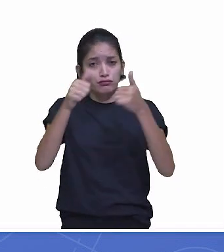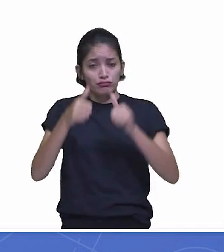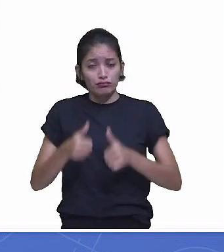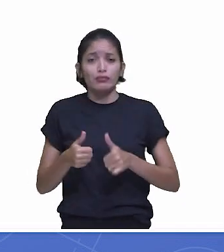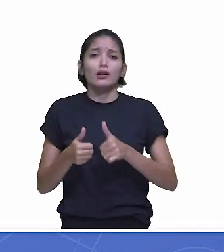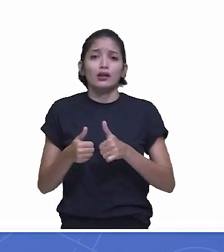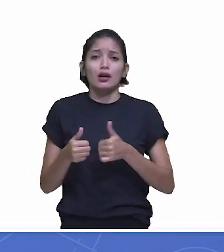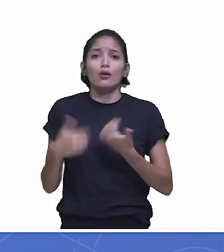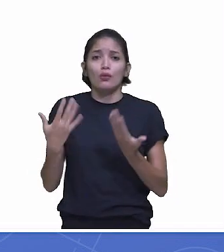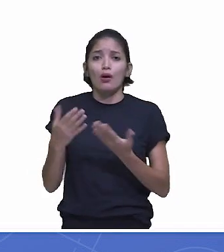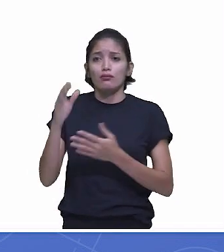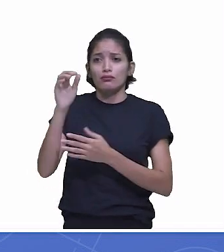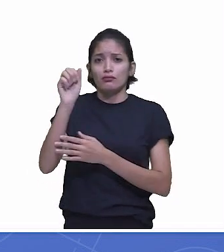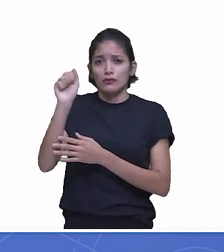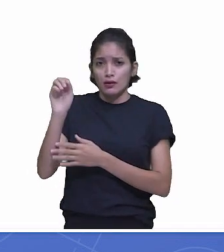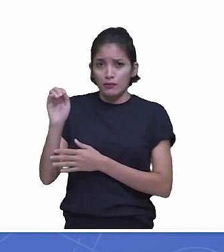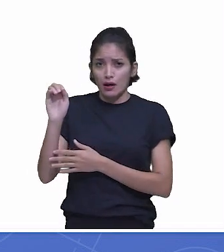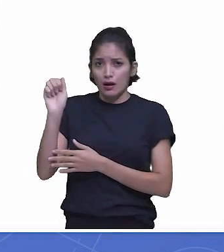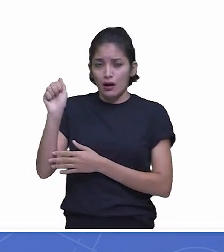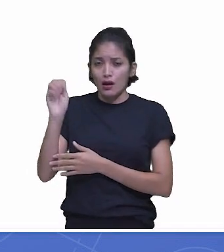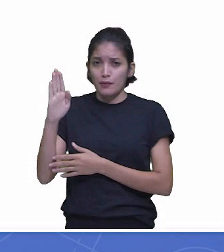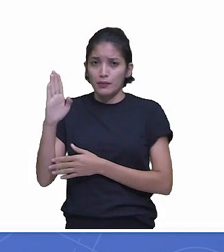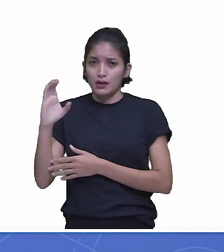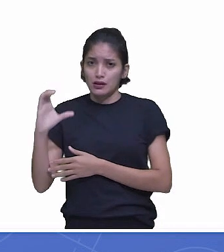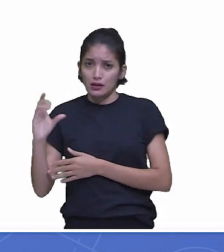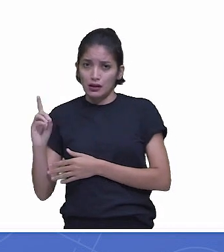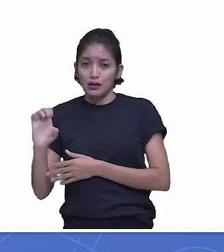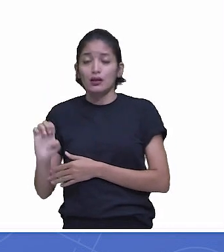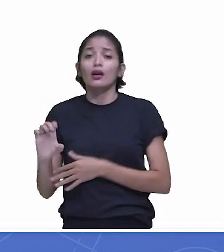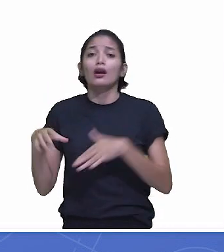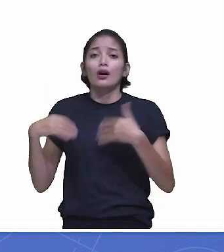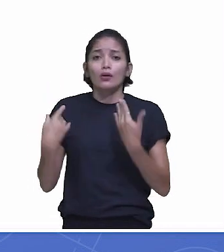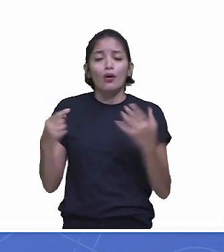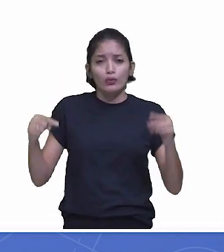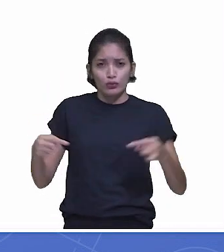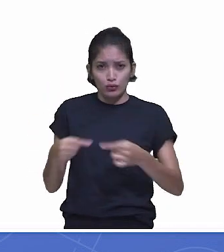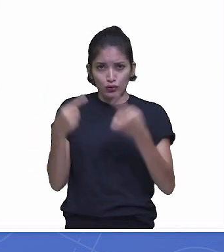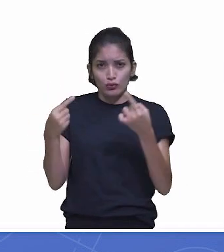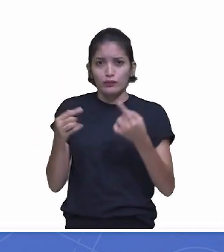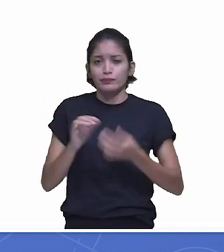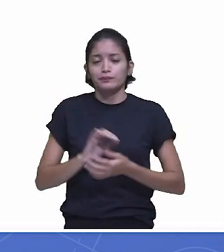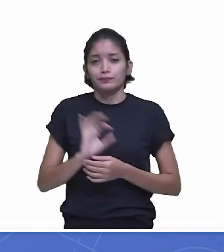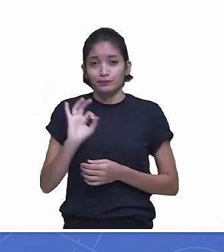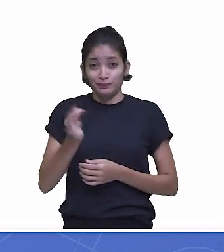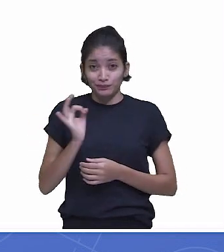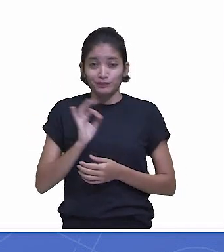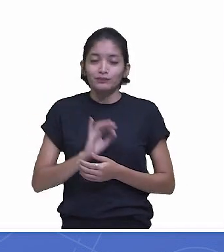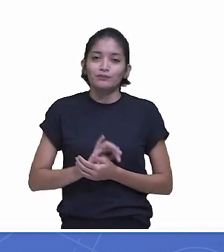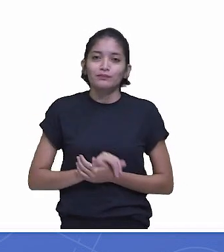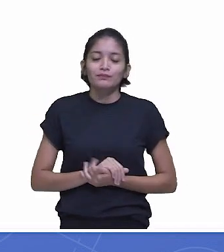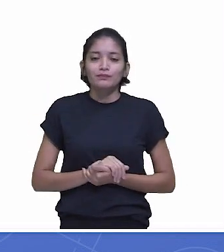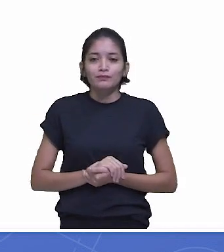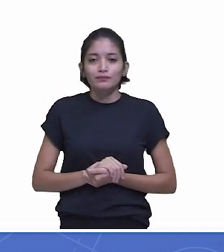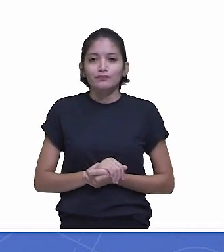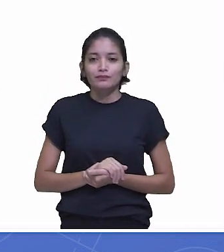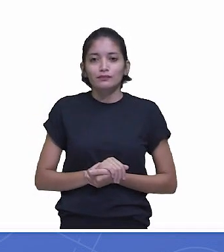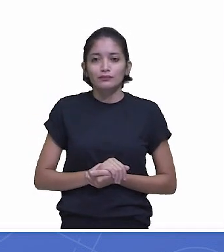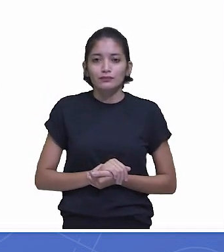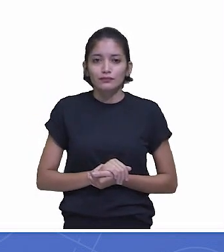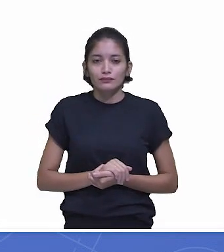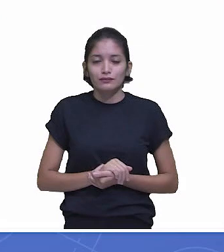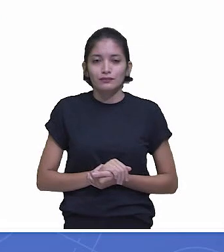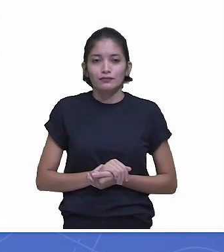colonizadores, ou letra E, tentativa de solicitação do documento demandado, certo? Então vamos lá,